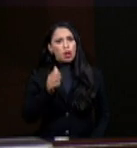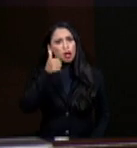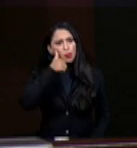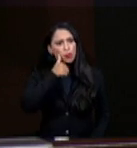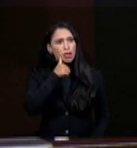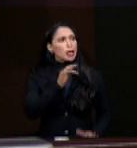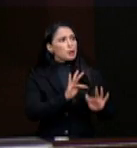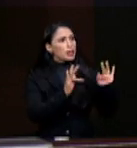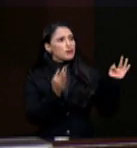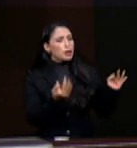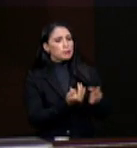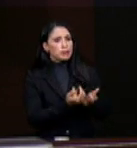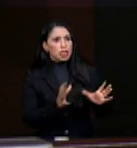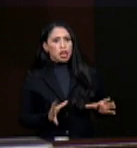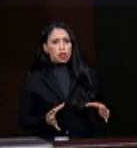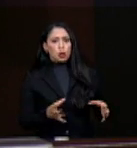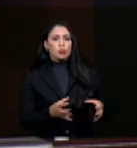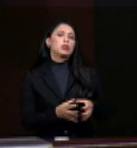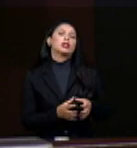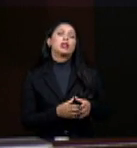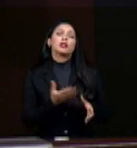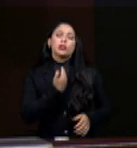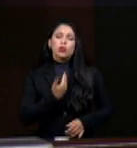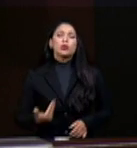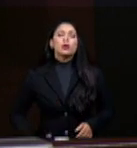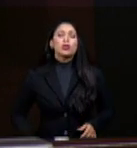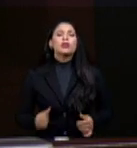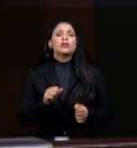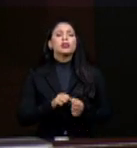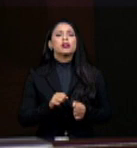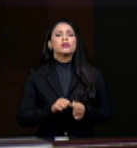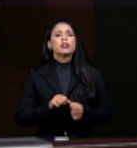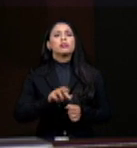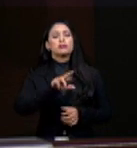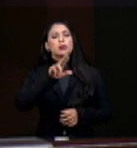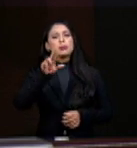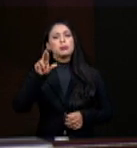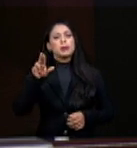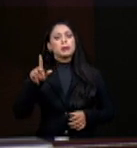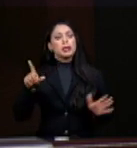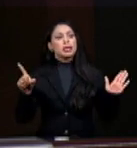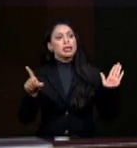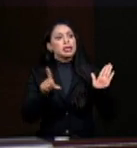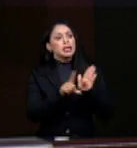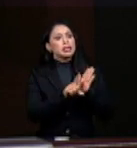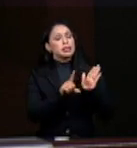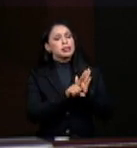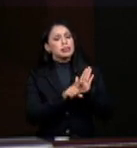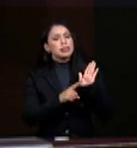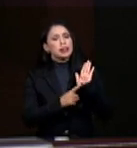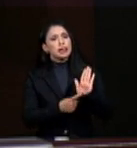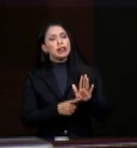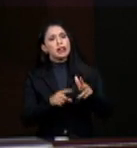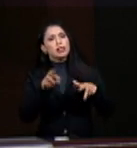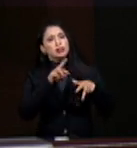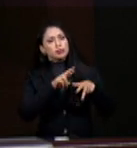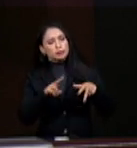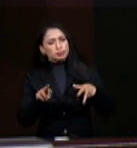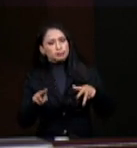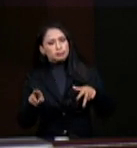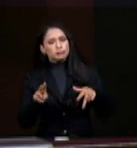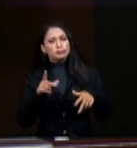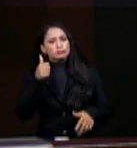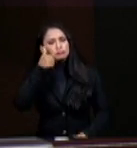comunidade. Além disso, o governo tem introduzido reformas para fortalecer as leis contra a violência de gênero e garantir